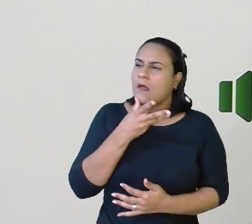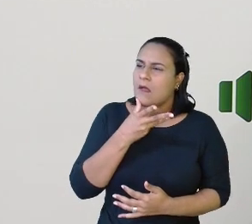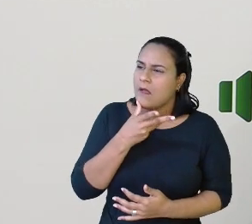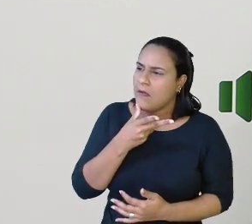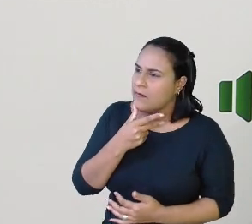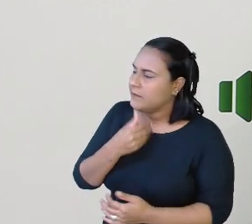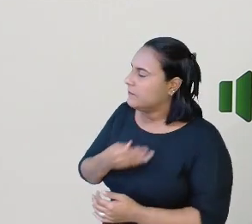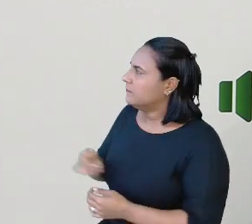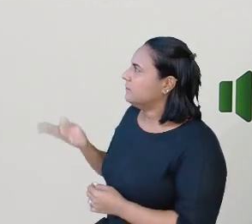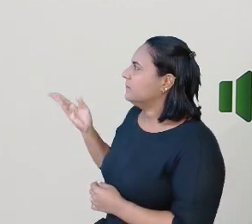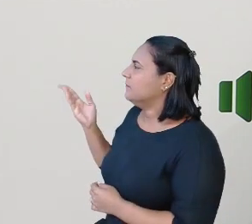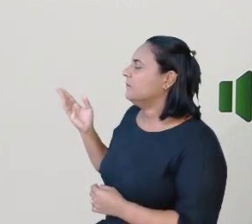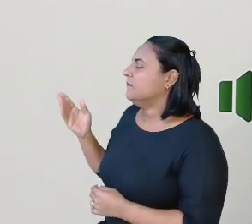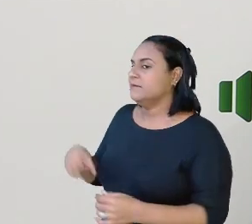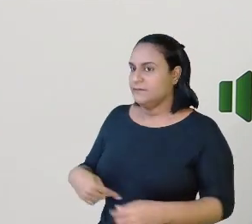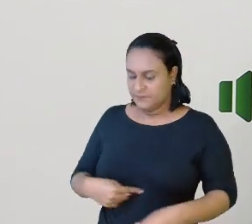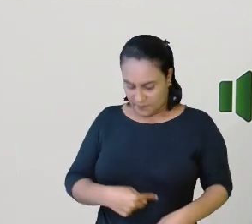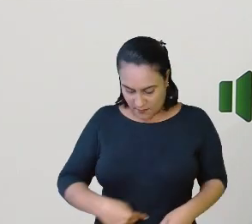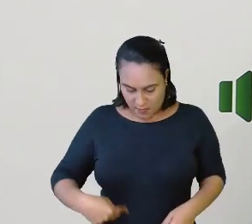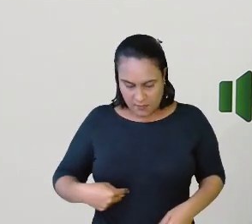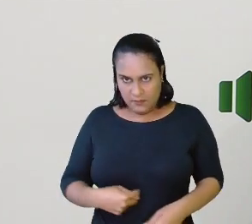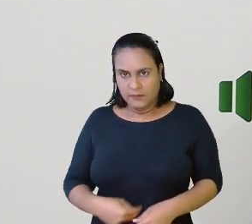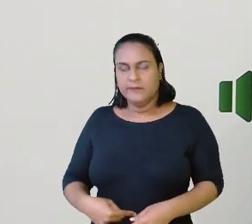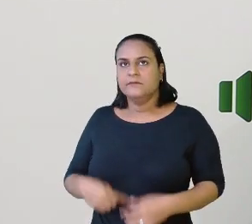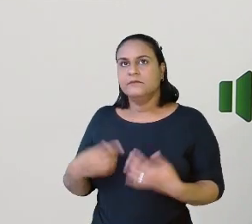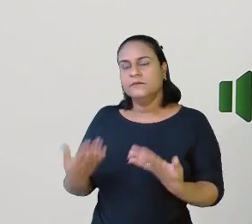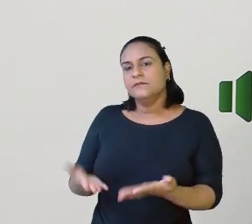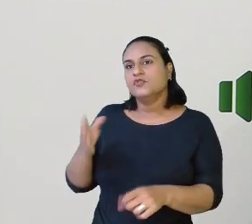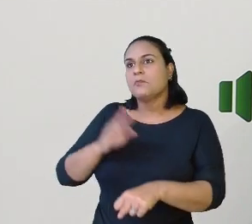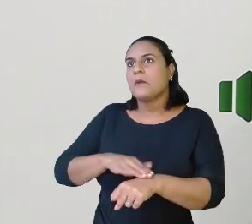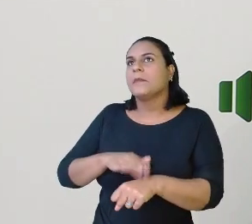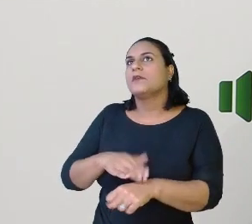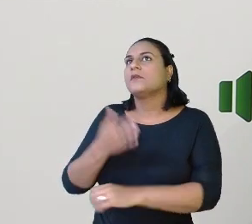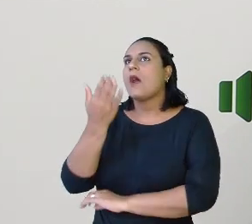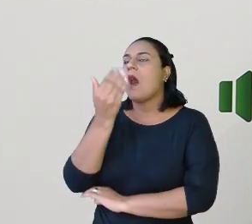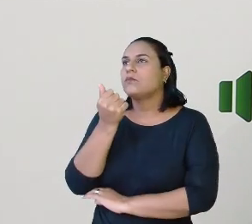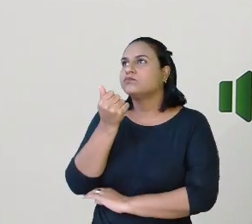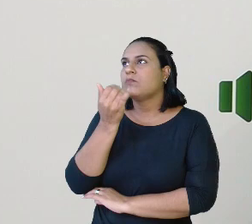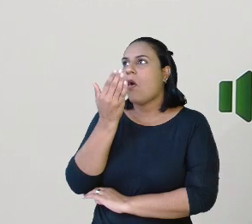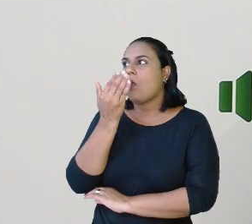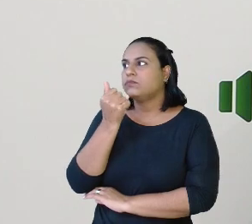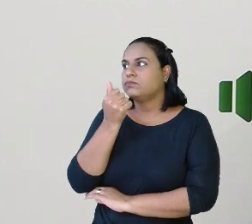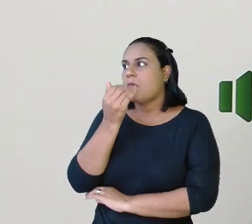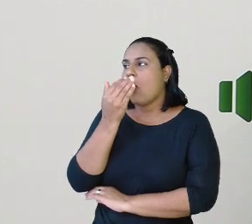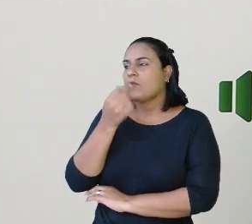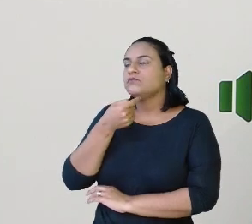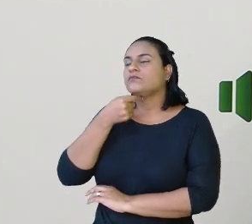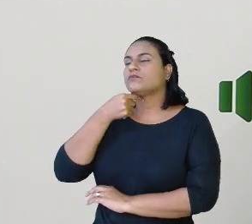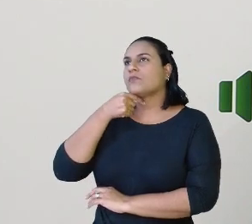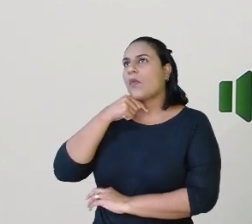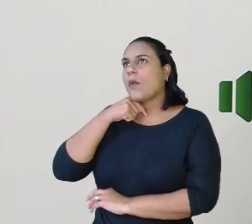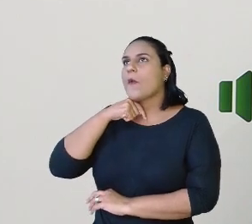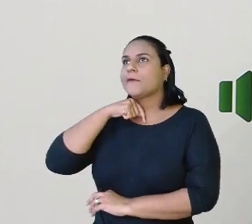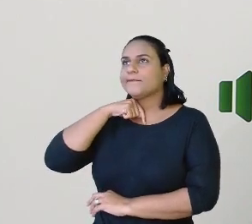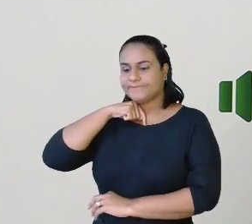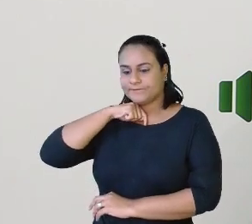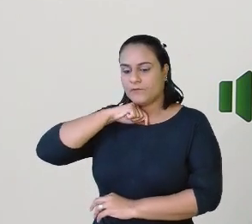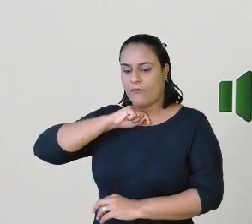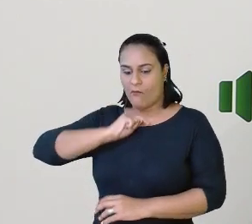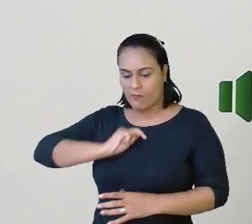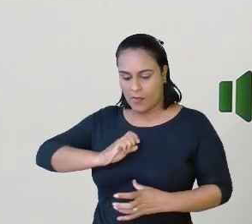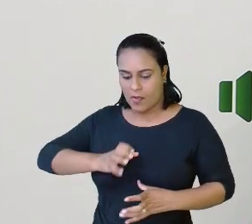Se a gente pensar no estômago, quando nós comemos algo, demora, a digestão demora horas